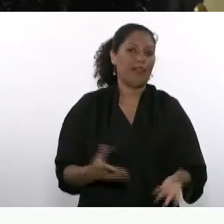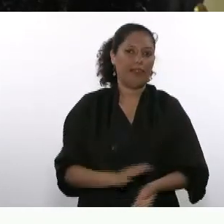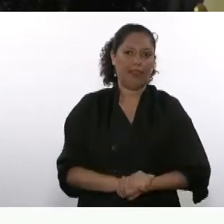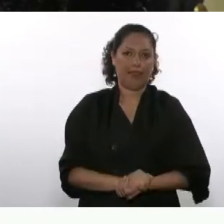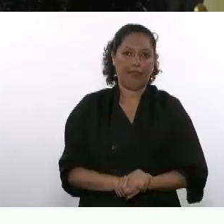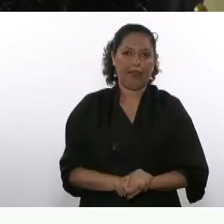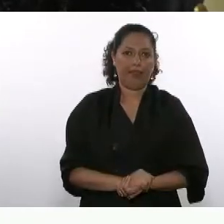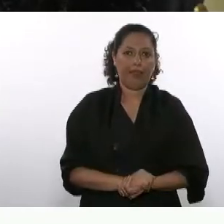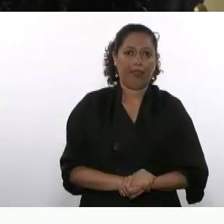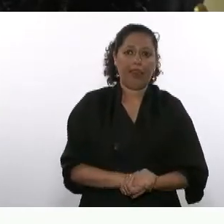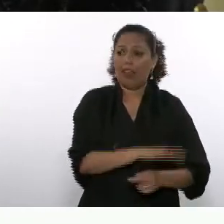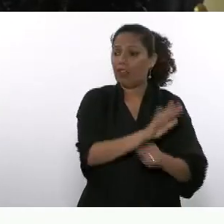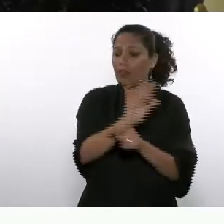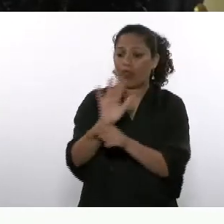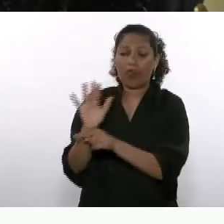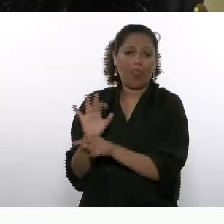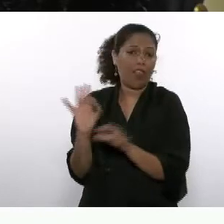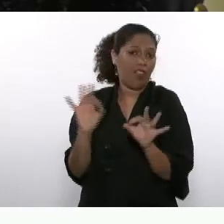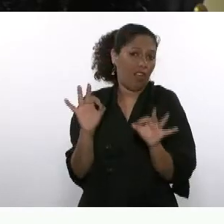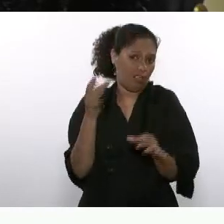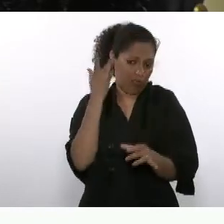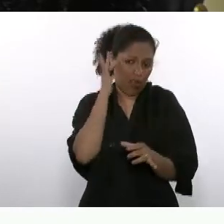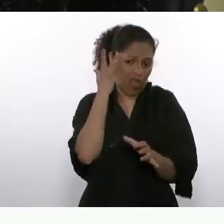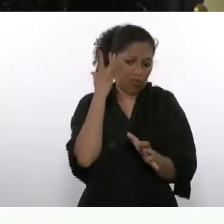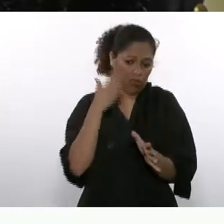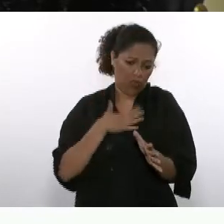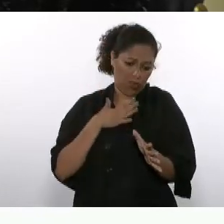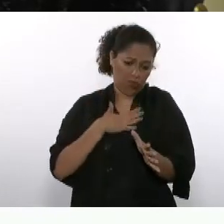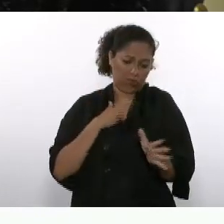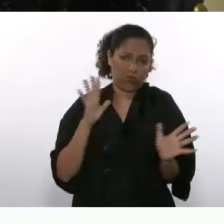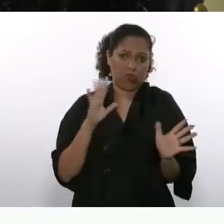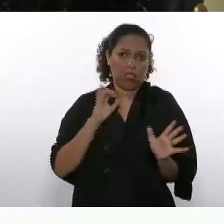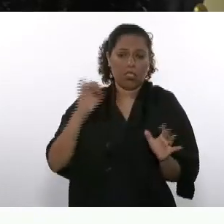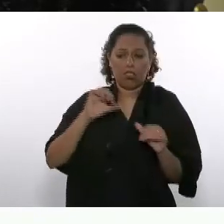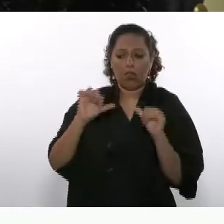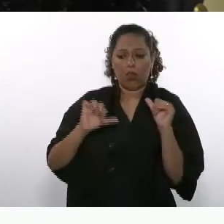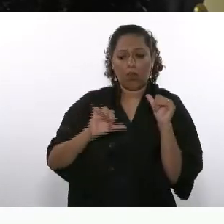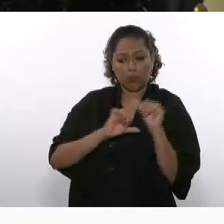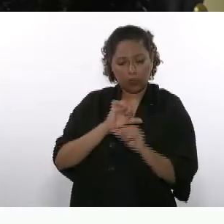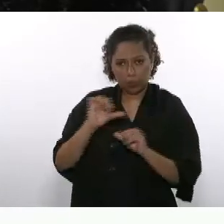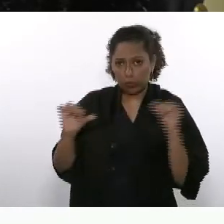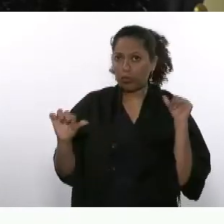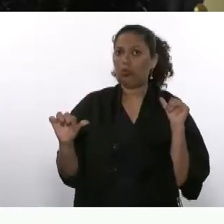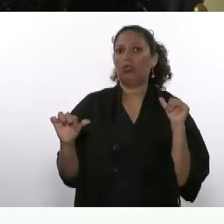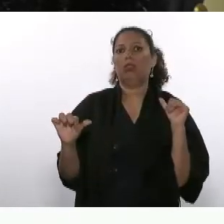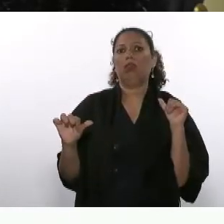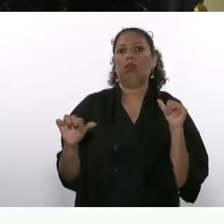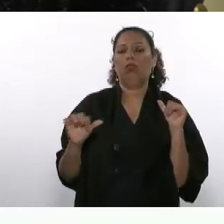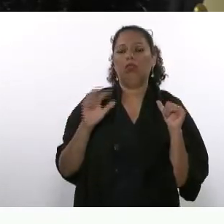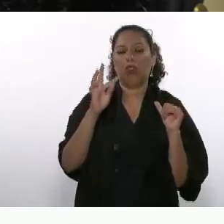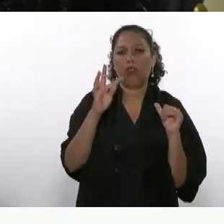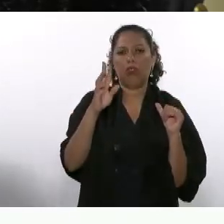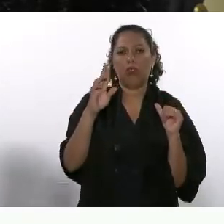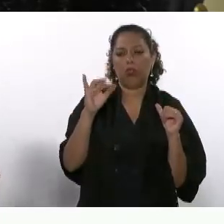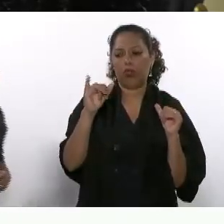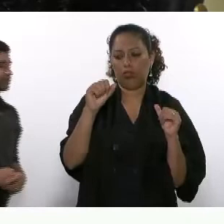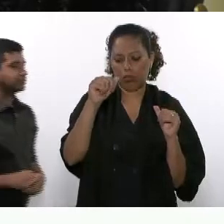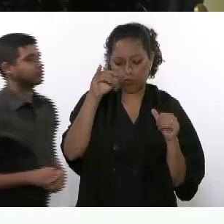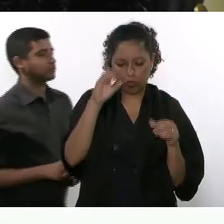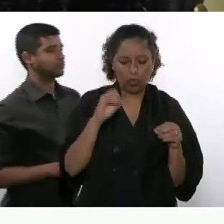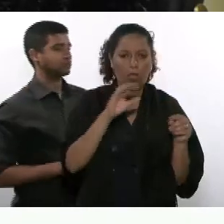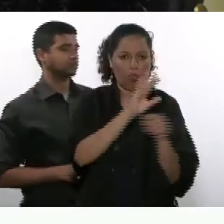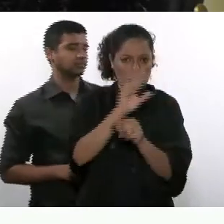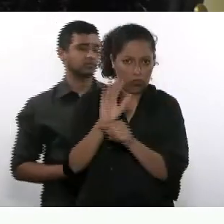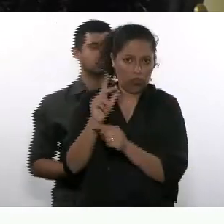absolutamente desnecessário na minha análise. Ou se faz uma reforma aí para a utilização, para que a Turisrio efetivamente se torne uma agência de